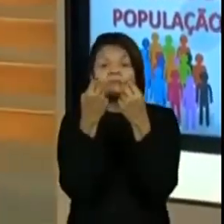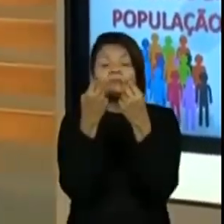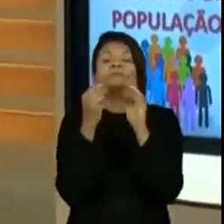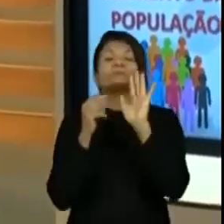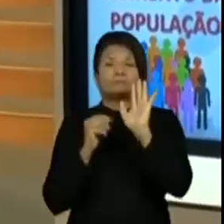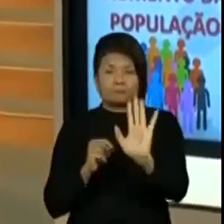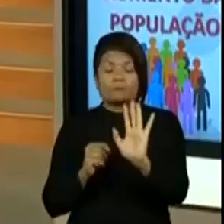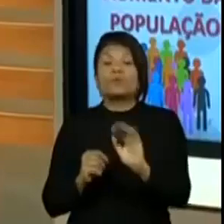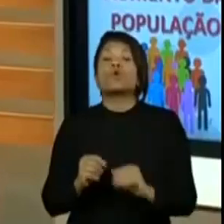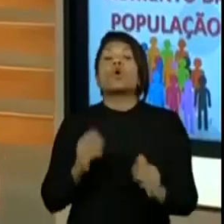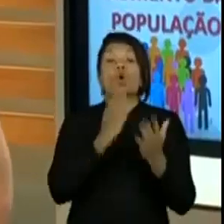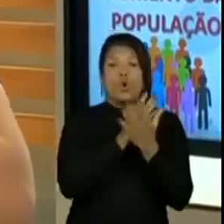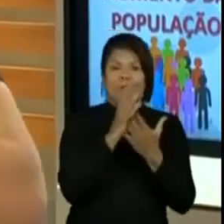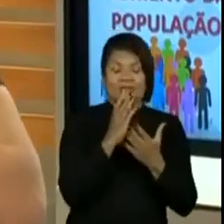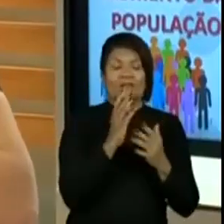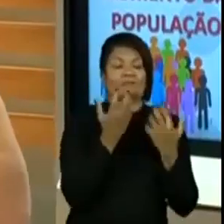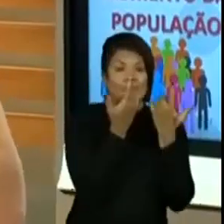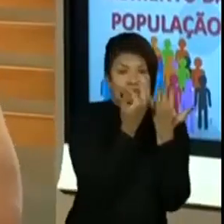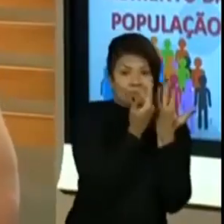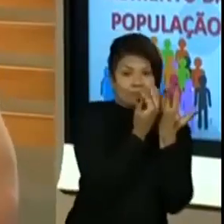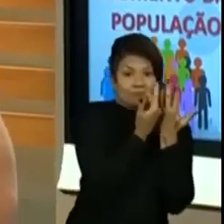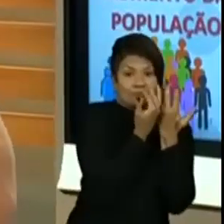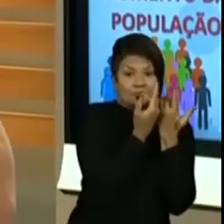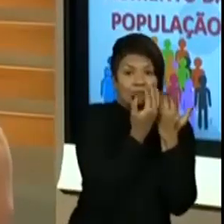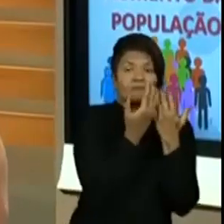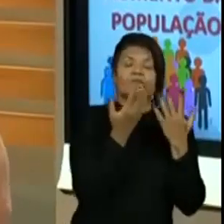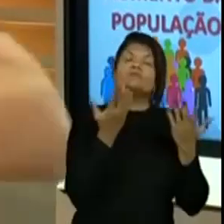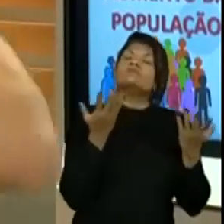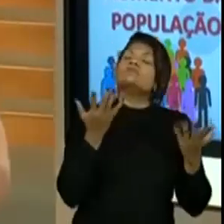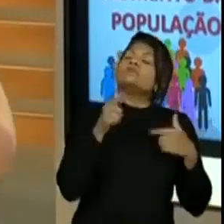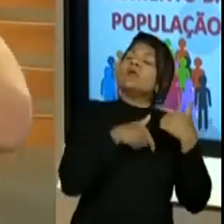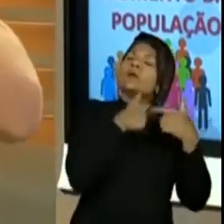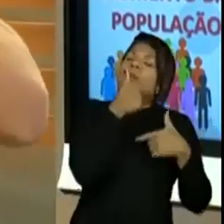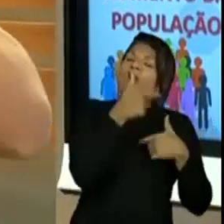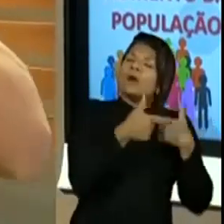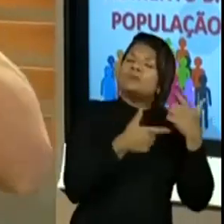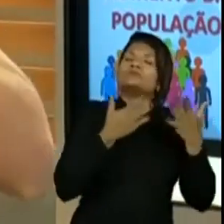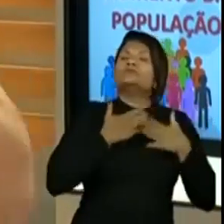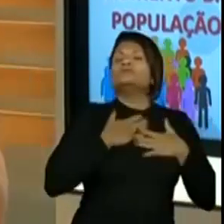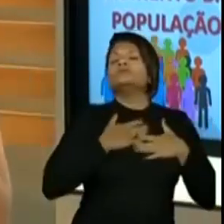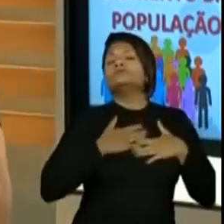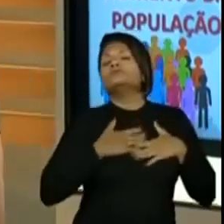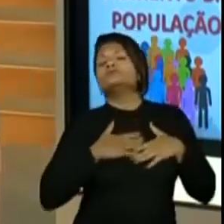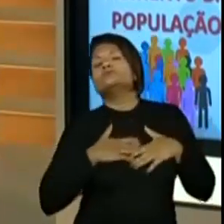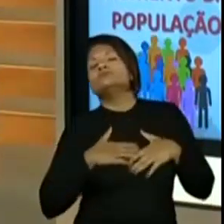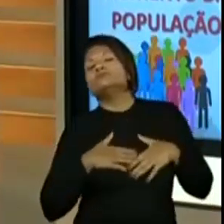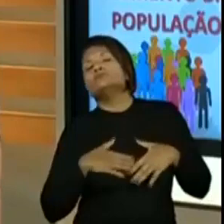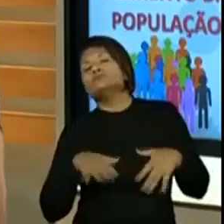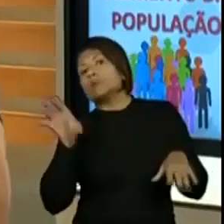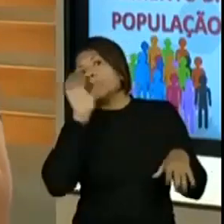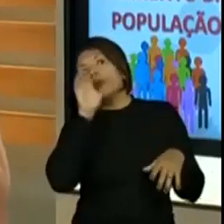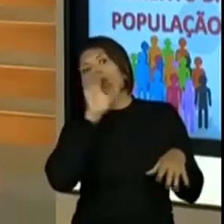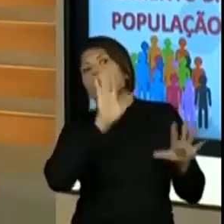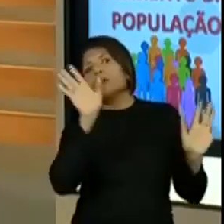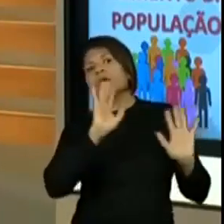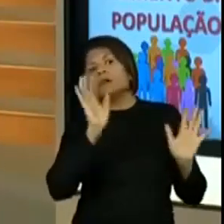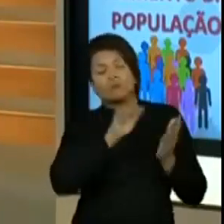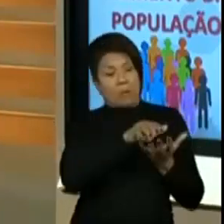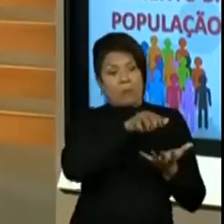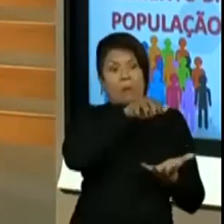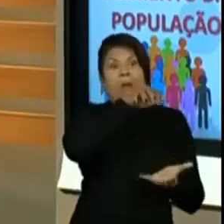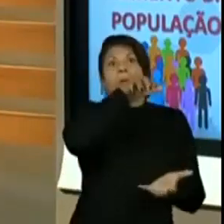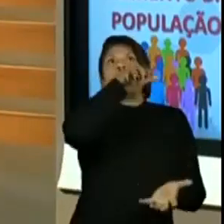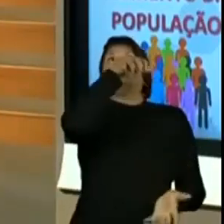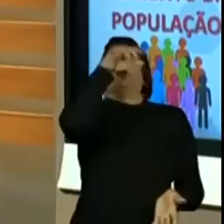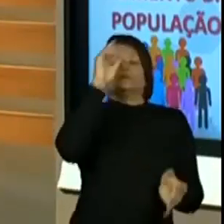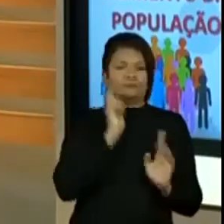Tudo começa no artesanato. Um trabalho mais cautelar, um trabalho mais tranquilo, sem muita pressa, sem muita